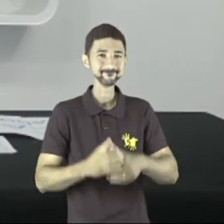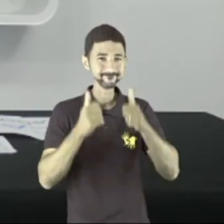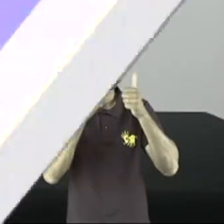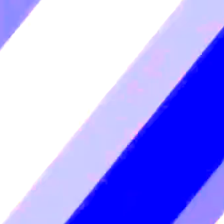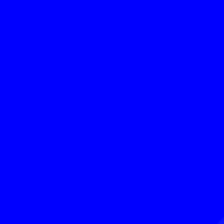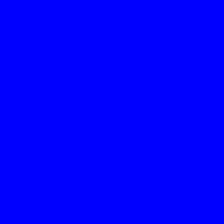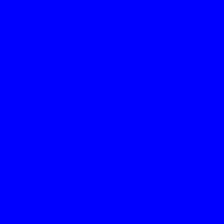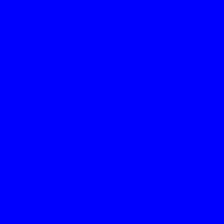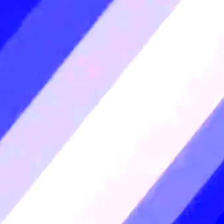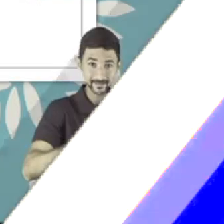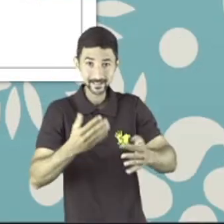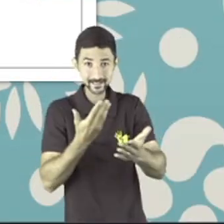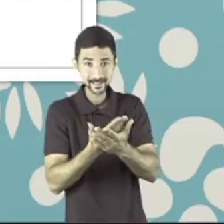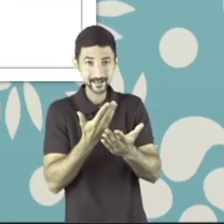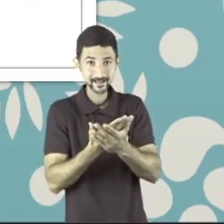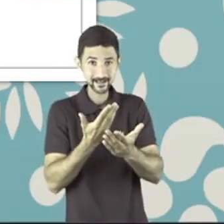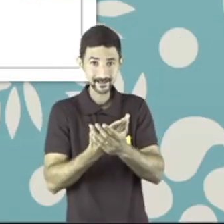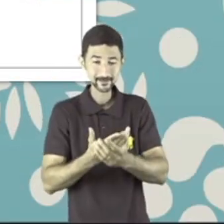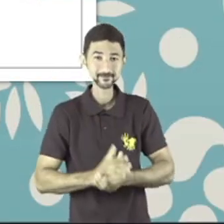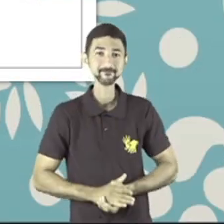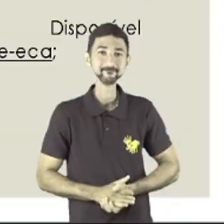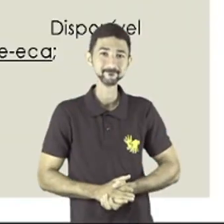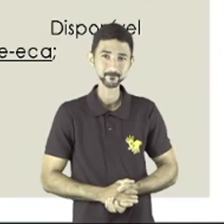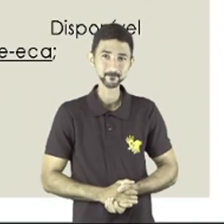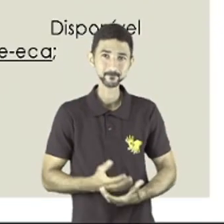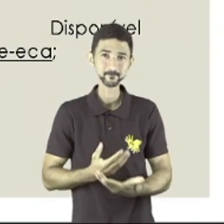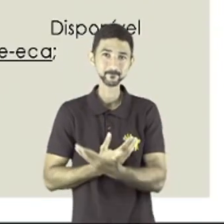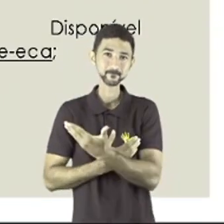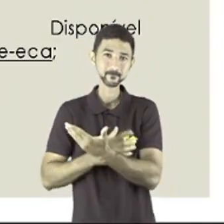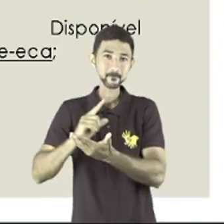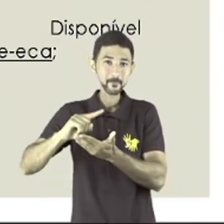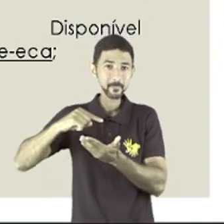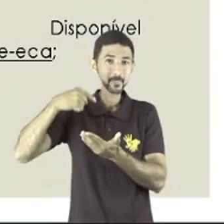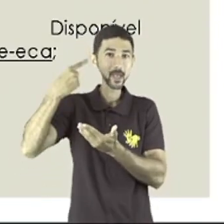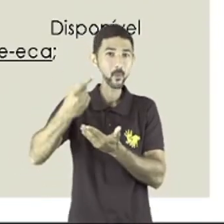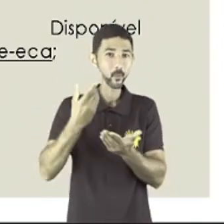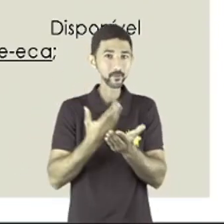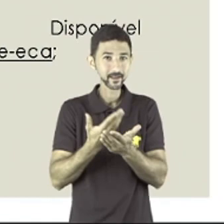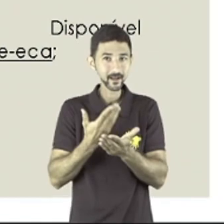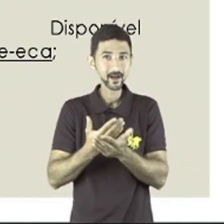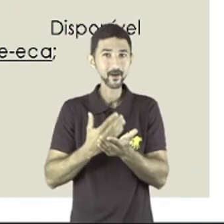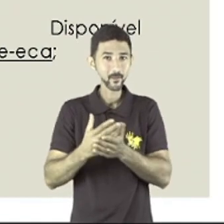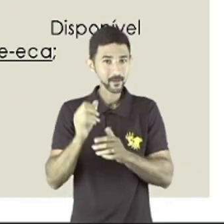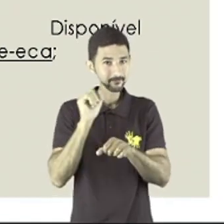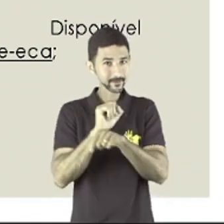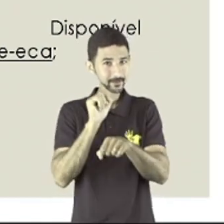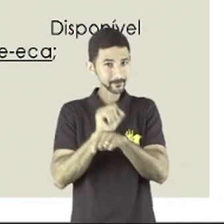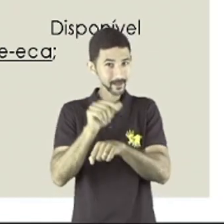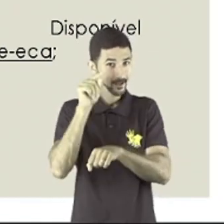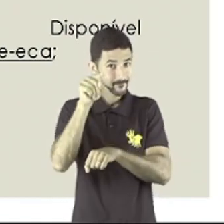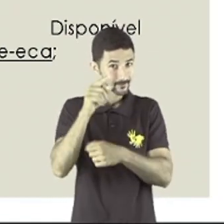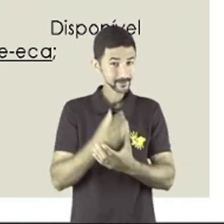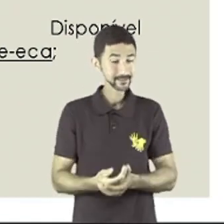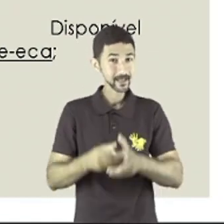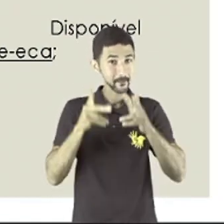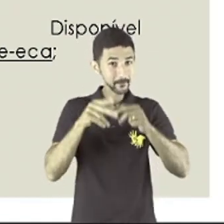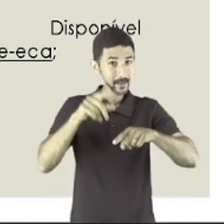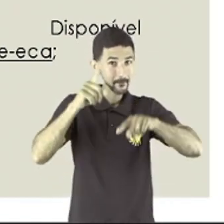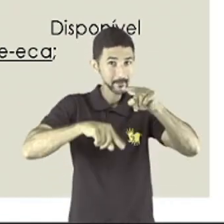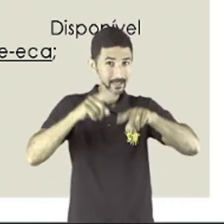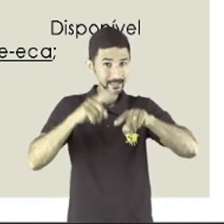certo, crianças? Finalizando a nossa aula. Na próxima aula eu vou te aguardar com os